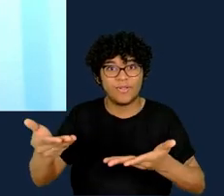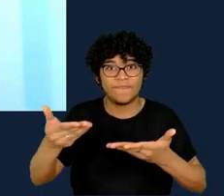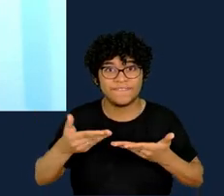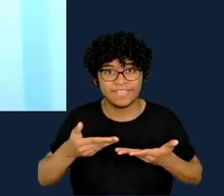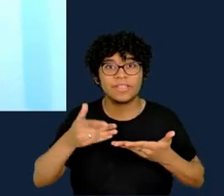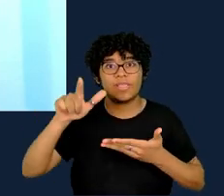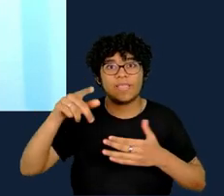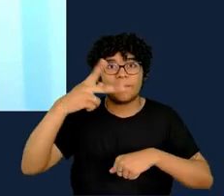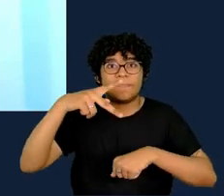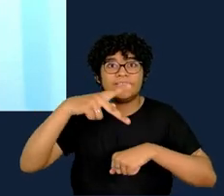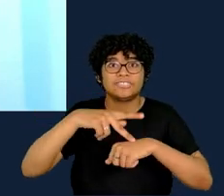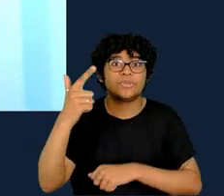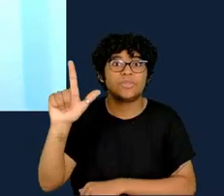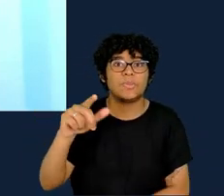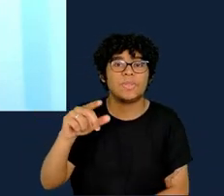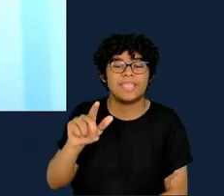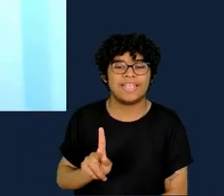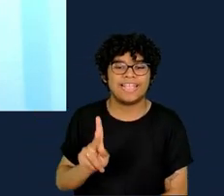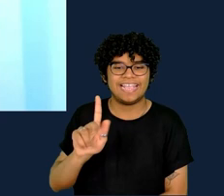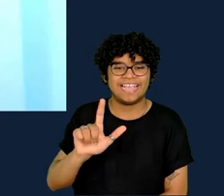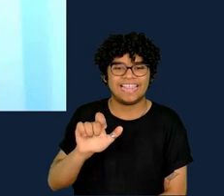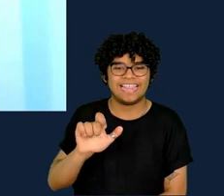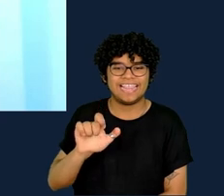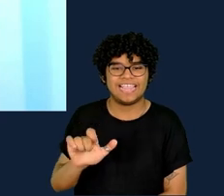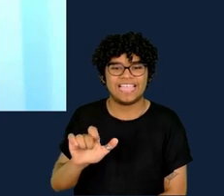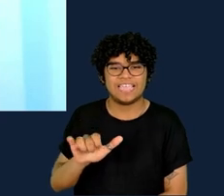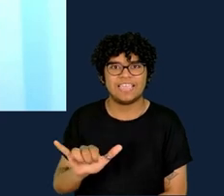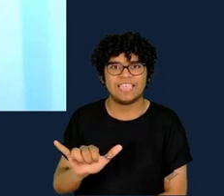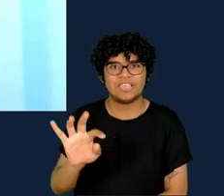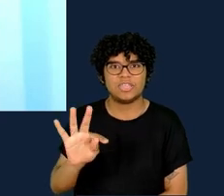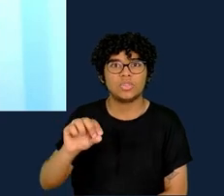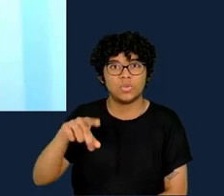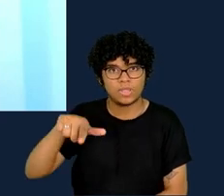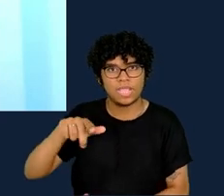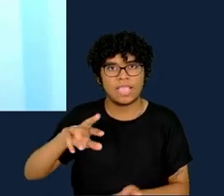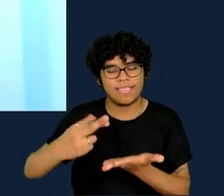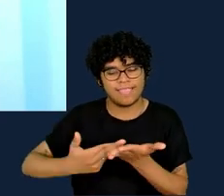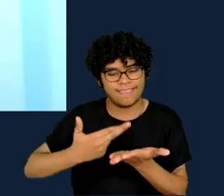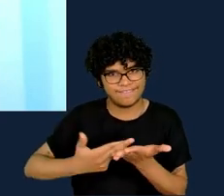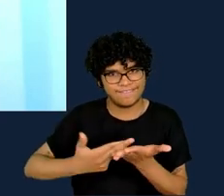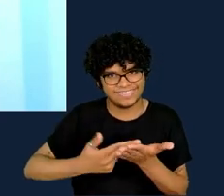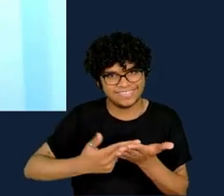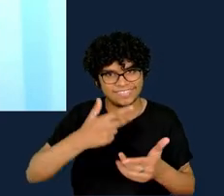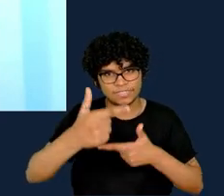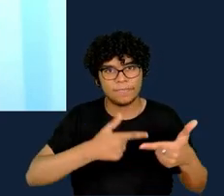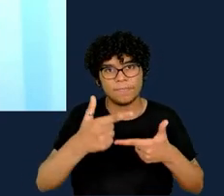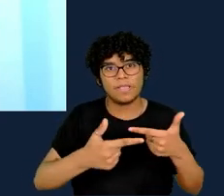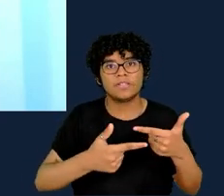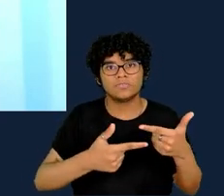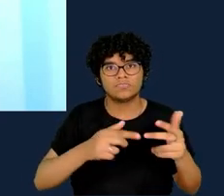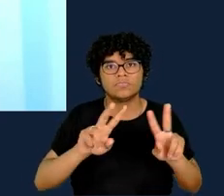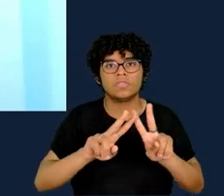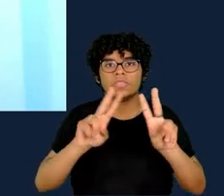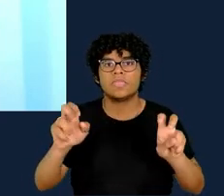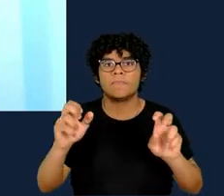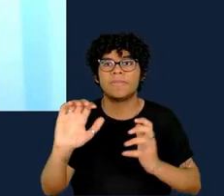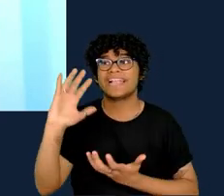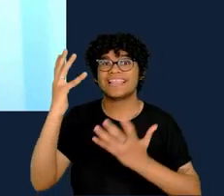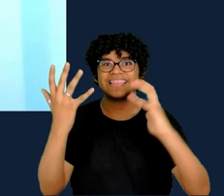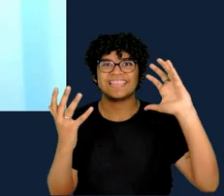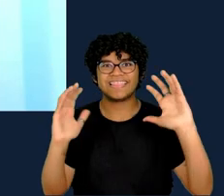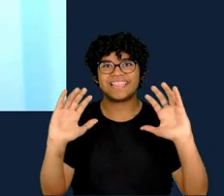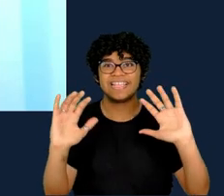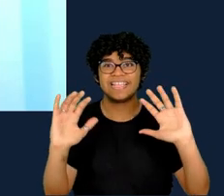de dados sênior da Grist, uma revista sem fins lucrativos que cobre mudanças climáticas, justiça ambiental e